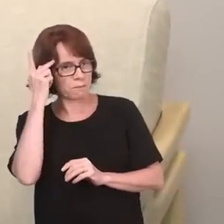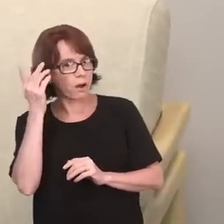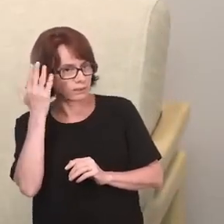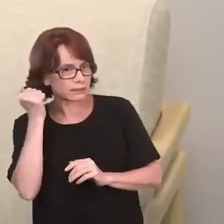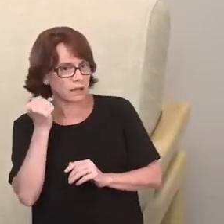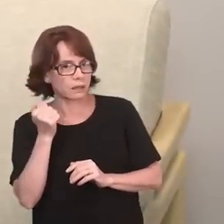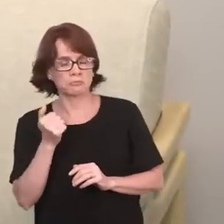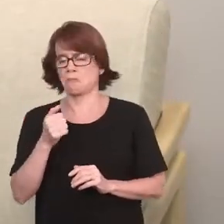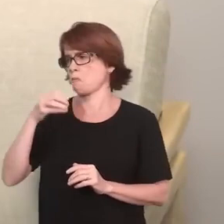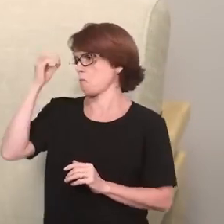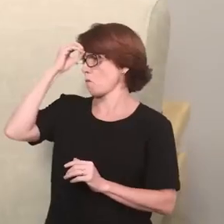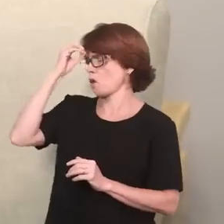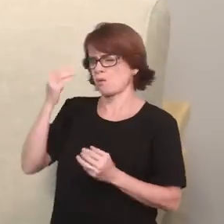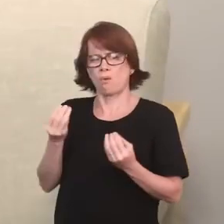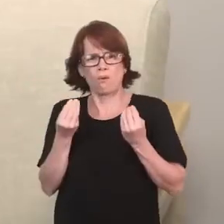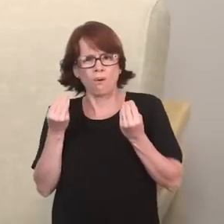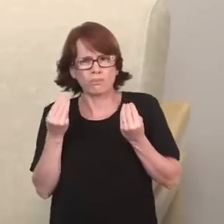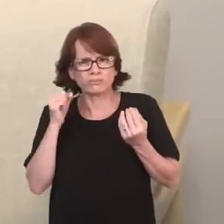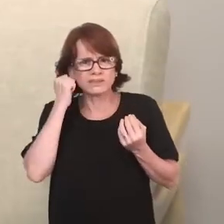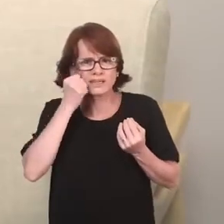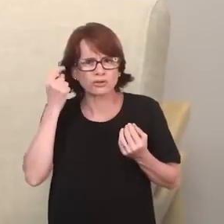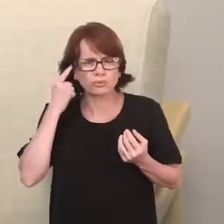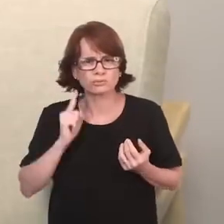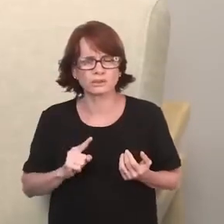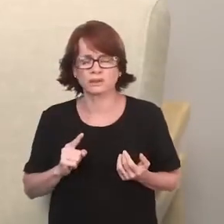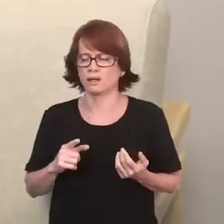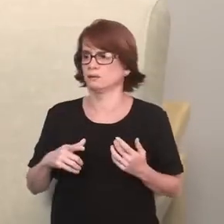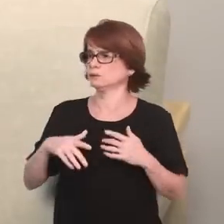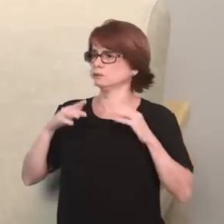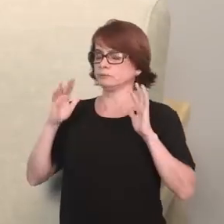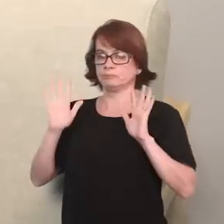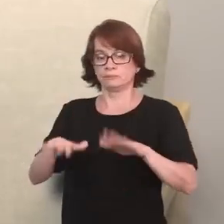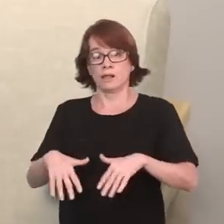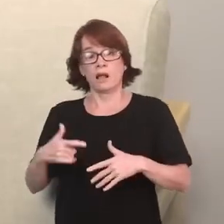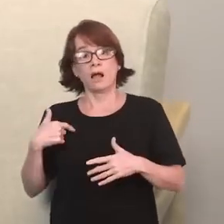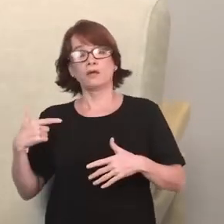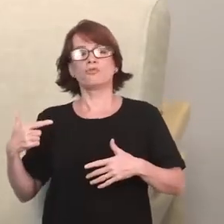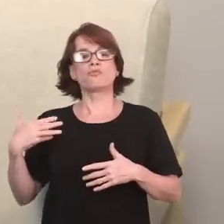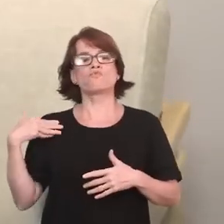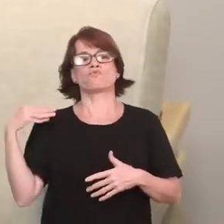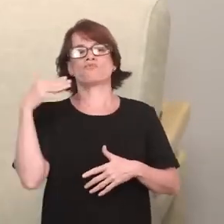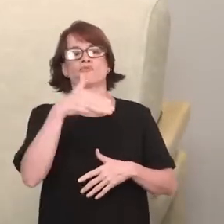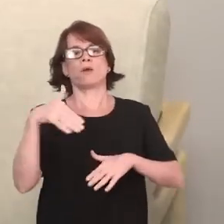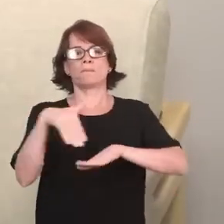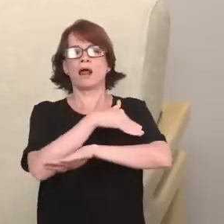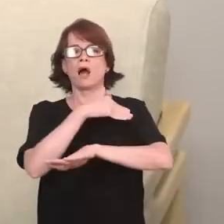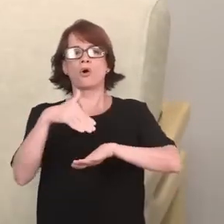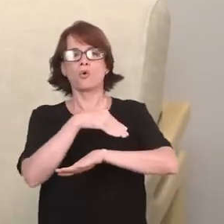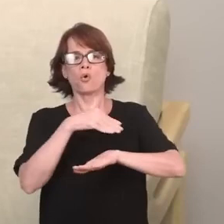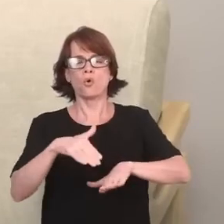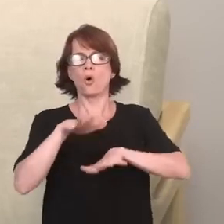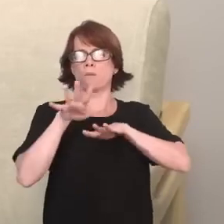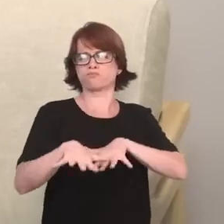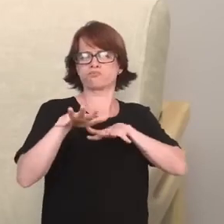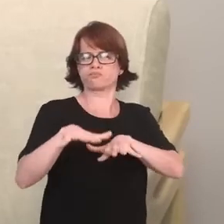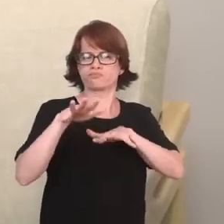estranha. E aí comecei, né, a ir pra rua, acampar, para subir em carro de som, falar, né? Aí entrei por